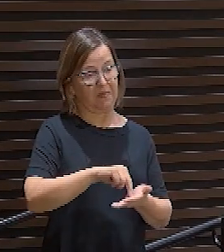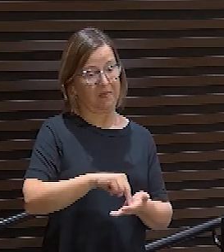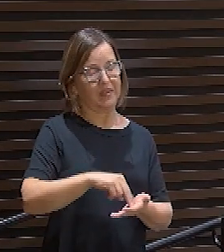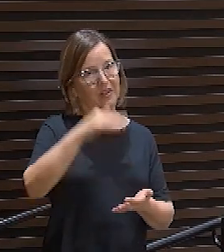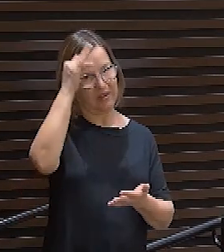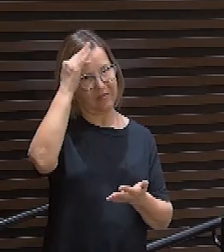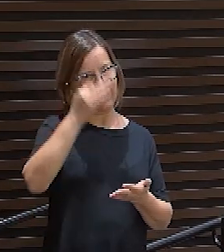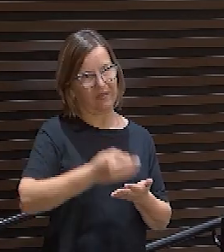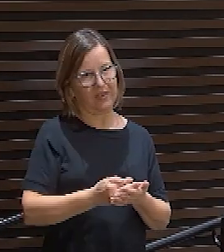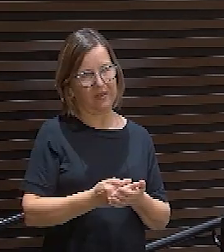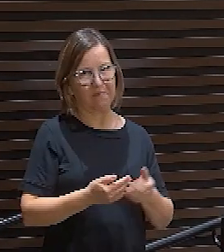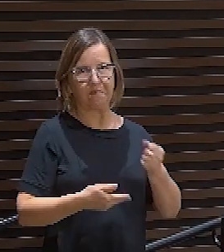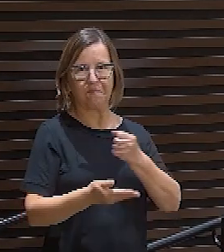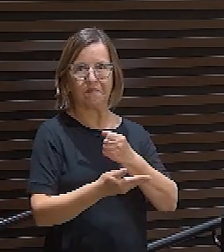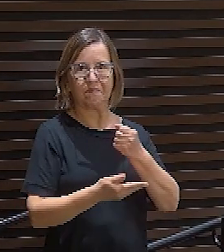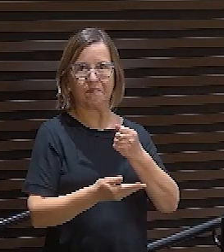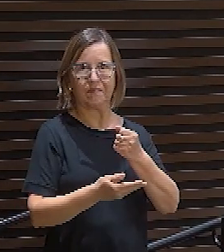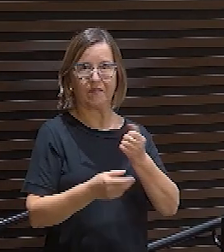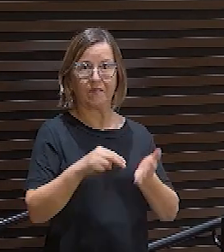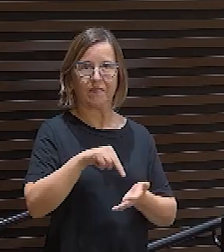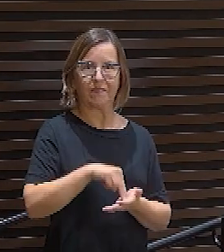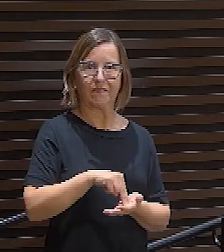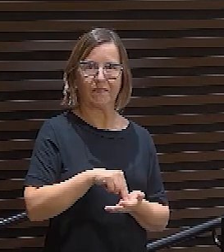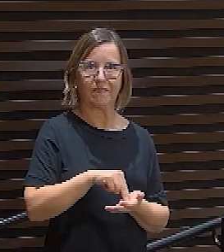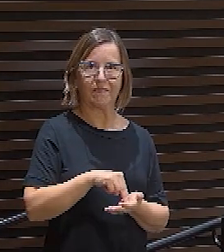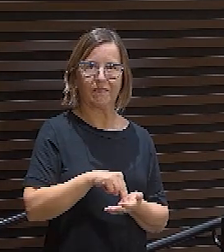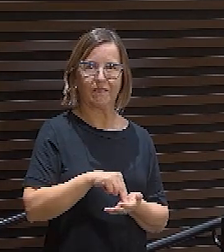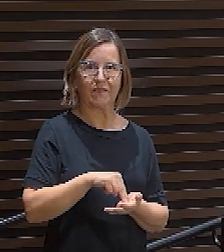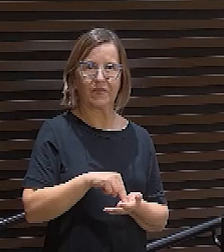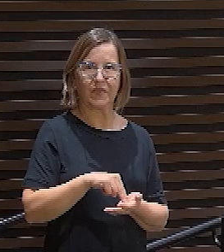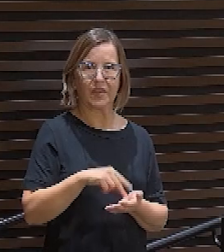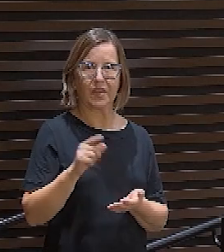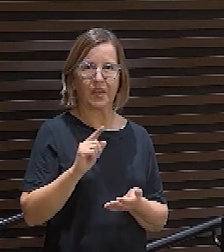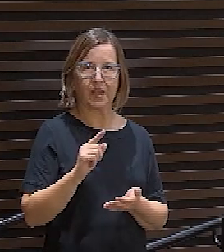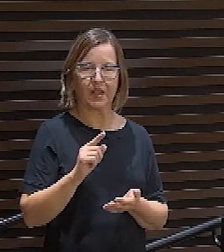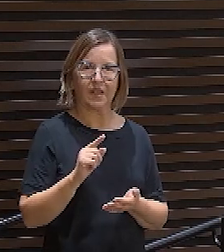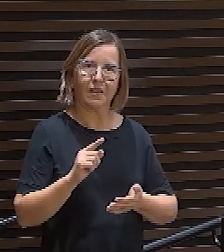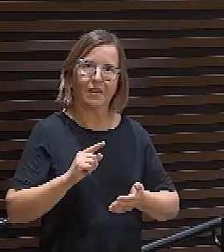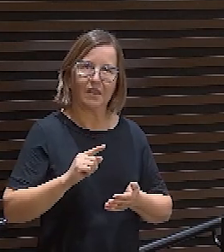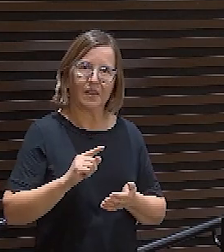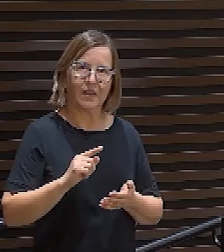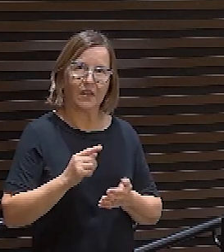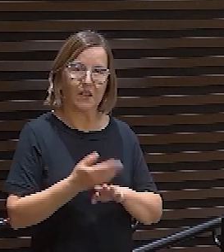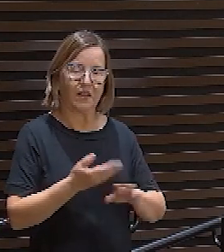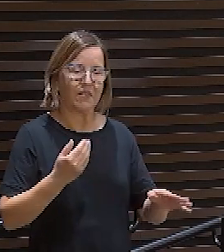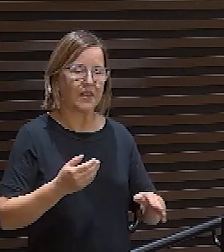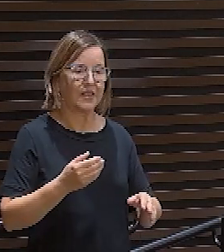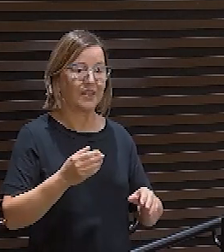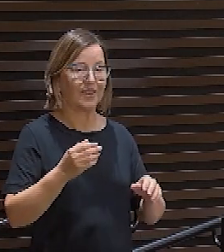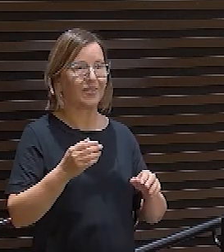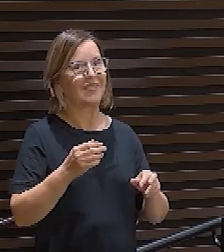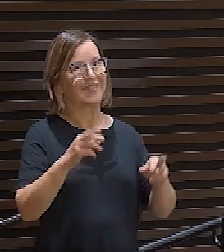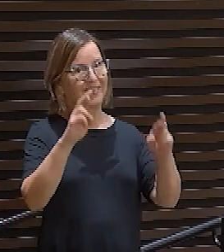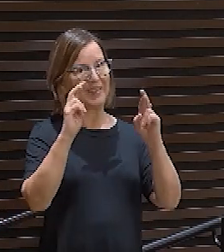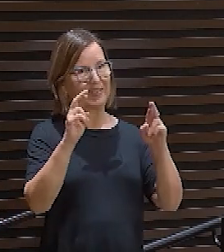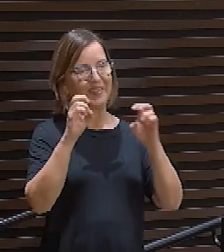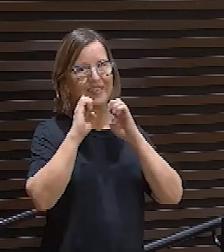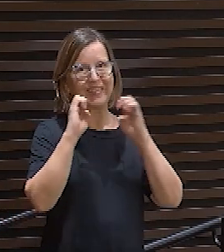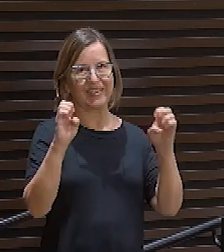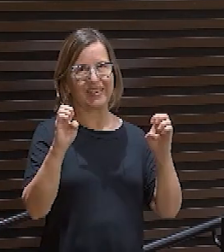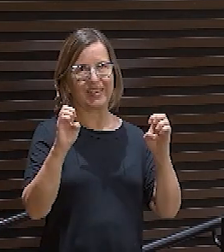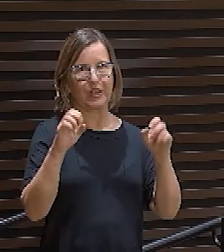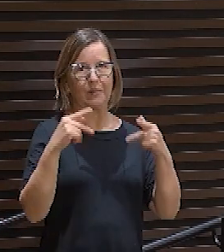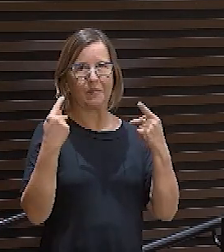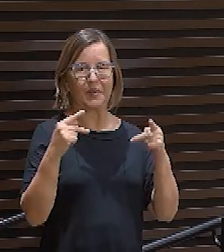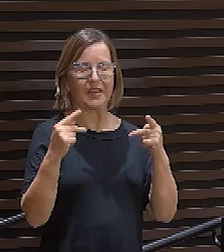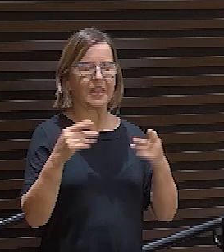fé, alicerçados e firmes, não vos deixando afastar da esperança do evangelho que ouvistes, e que foi pregado